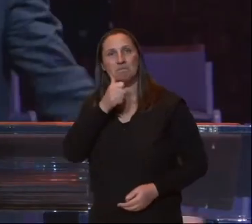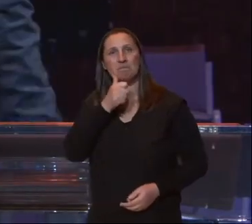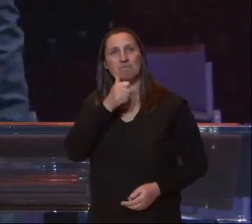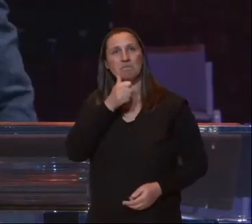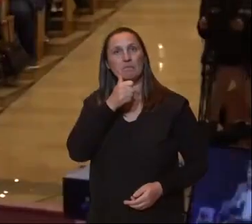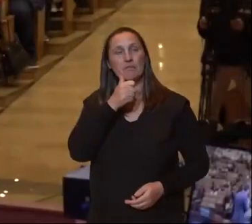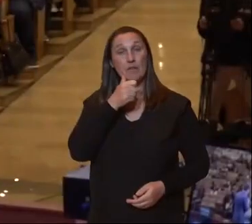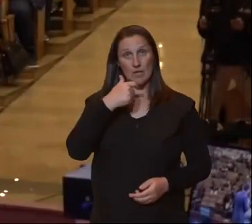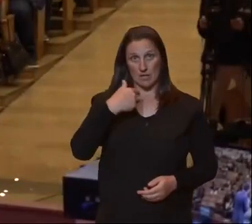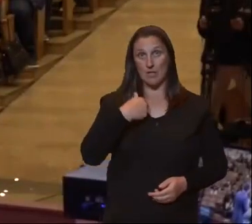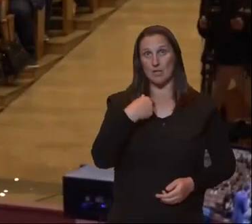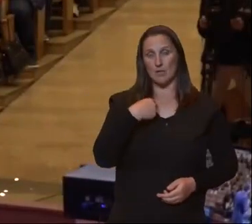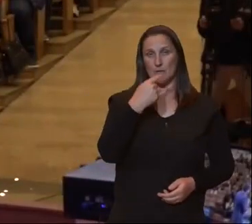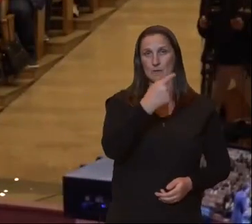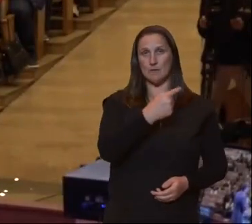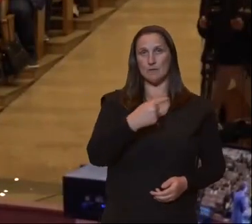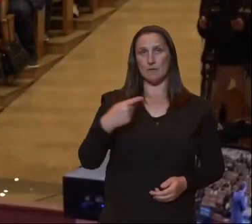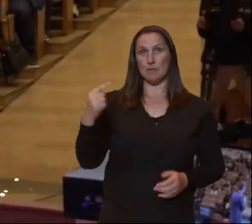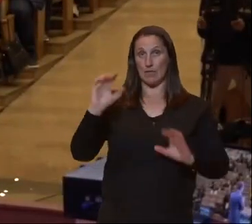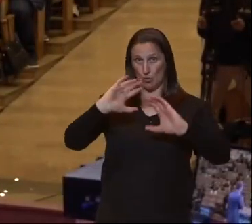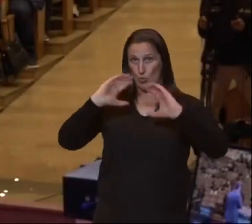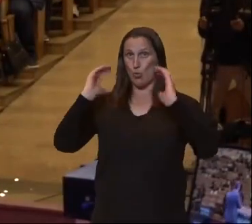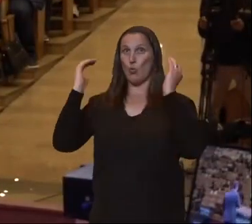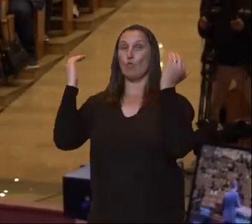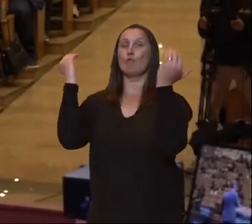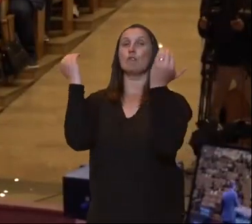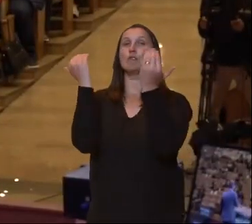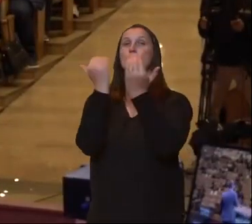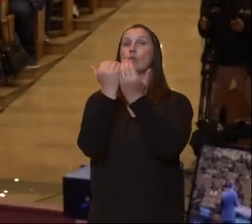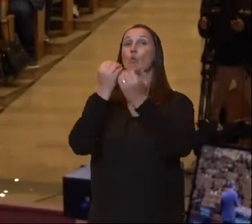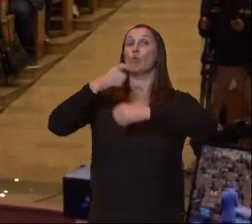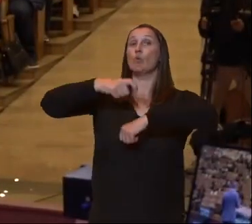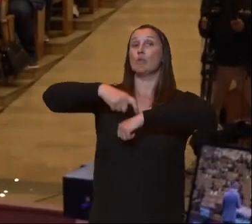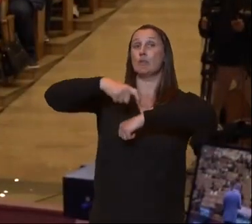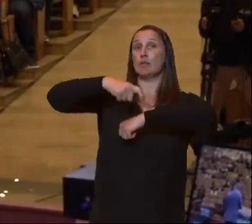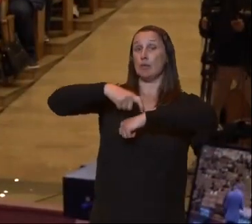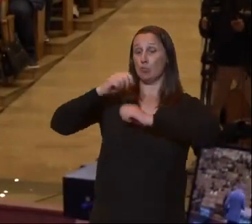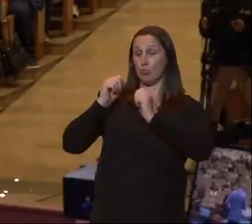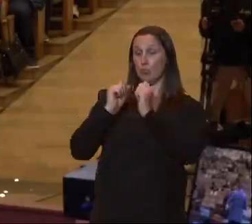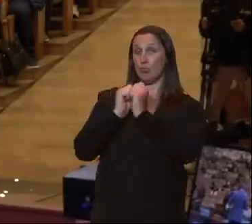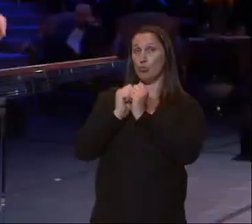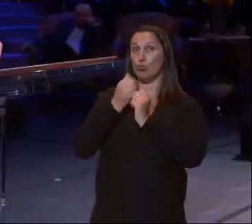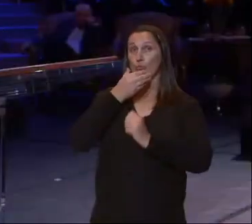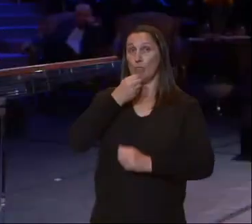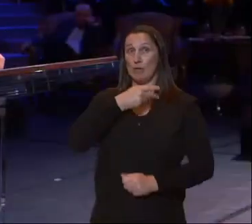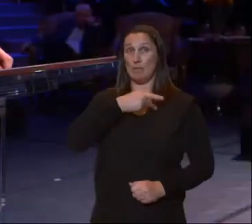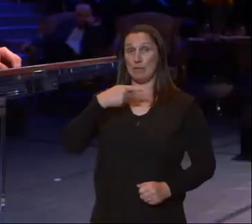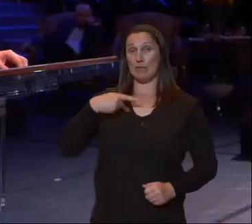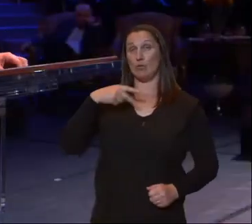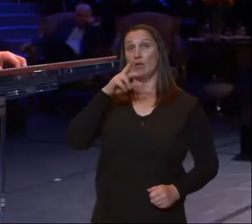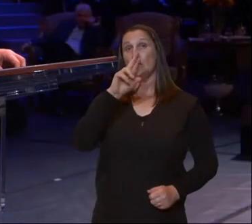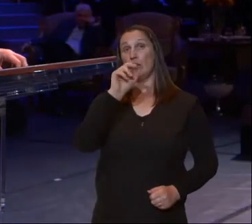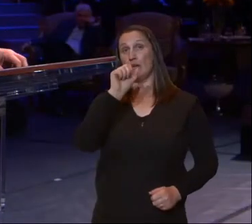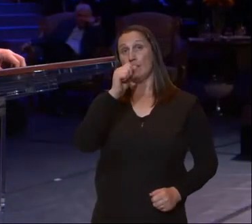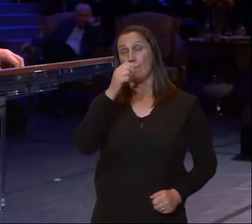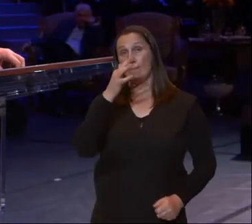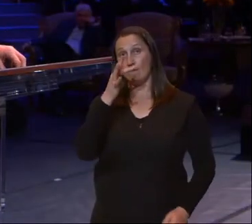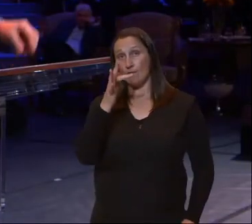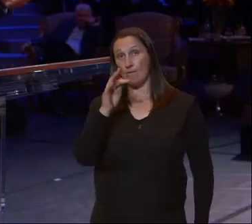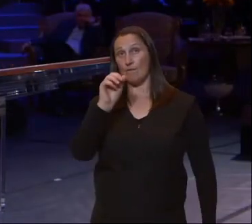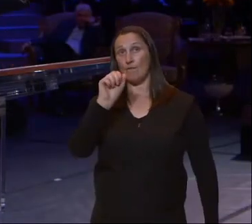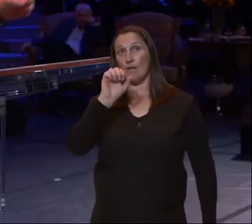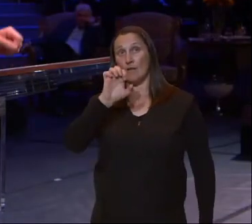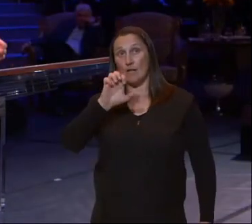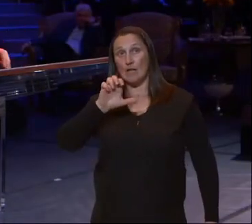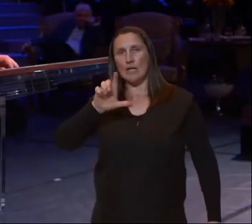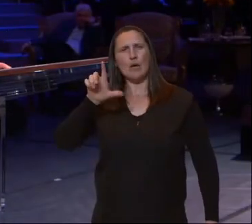Eu essa semana estive na convenção e tive um tempo com o pastor Rafael Abdala, e ele contou o